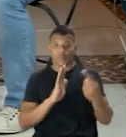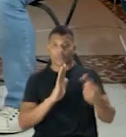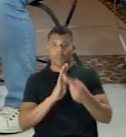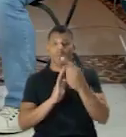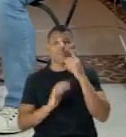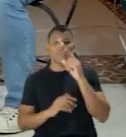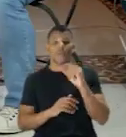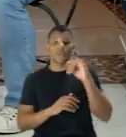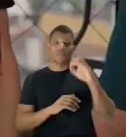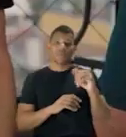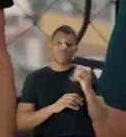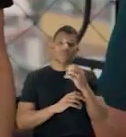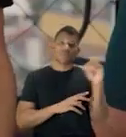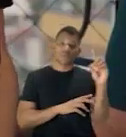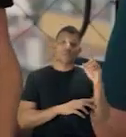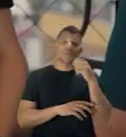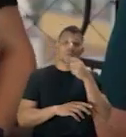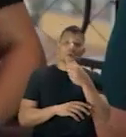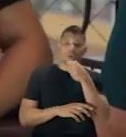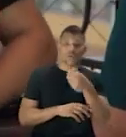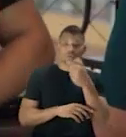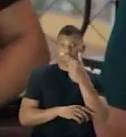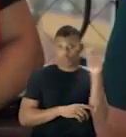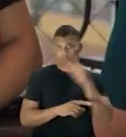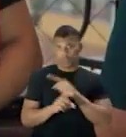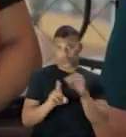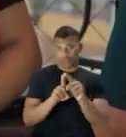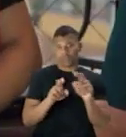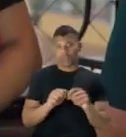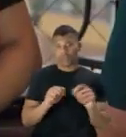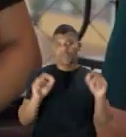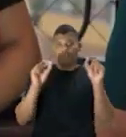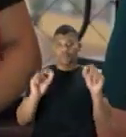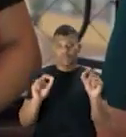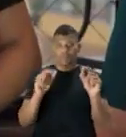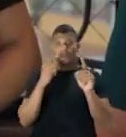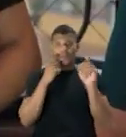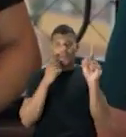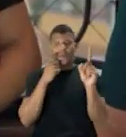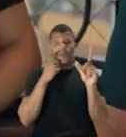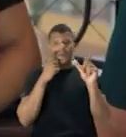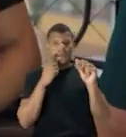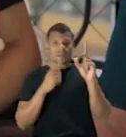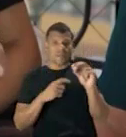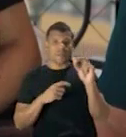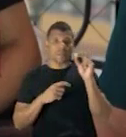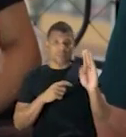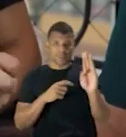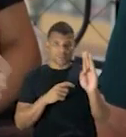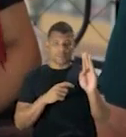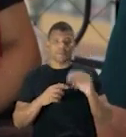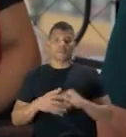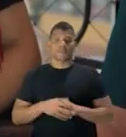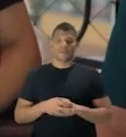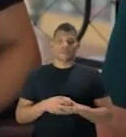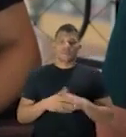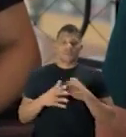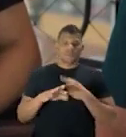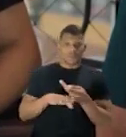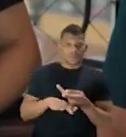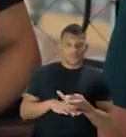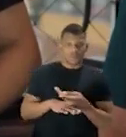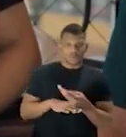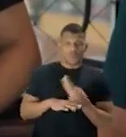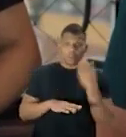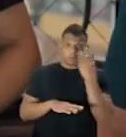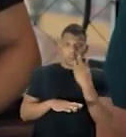na voz de João como de outros cantores. Então vamos fazer o chamado Lado B. E aí eu comecei a cavucar, procurar músicas